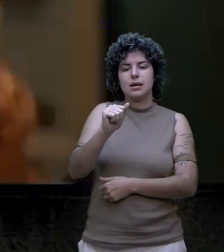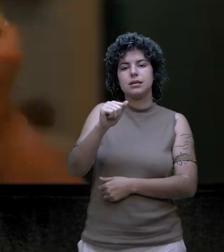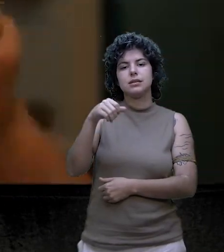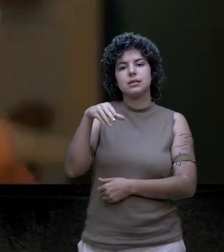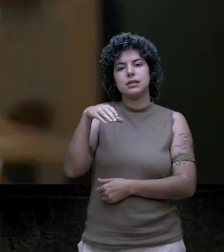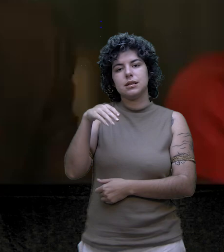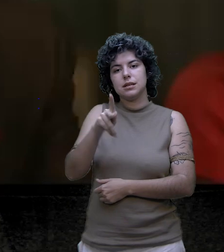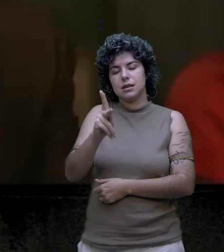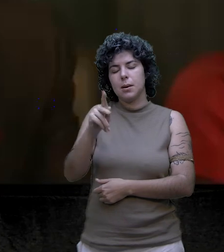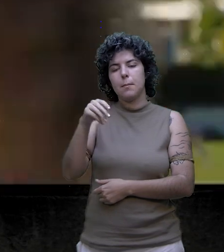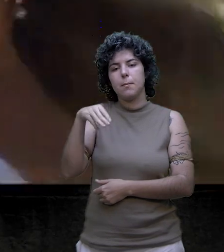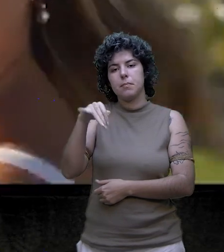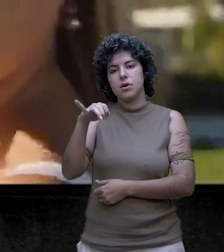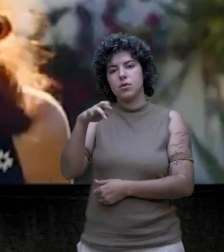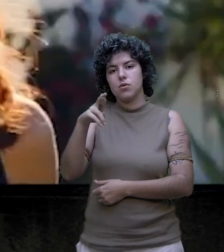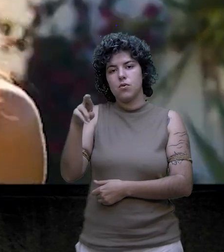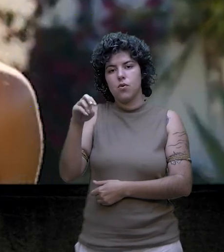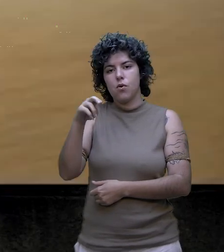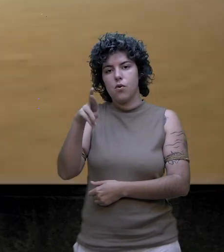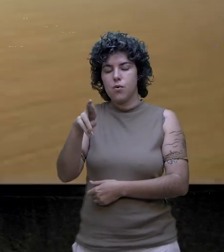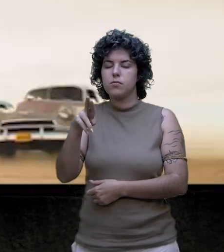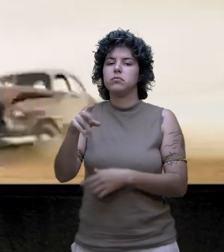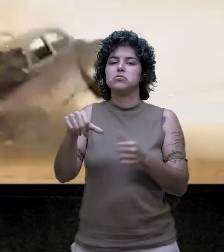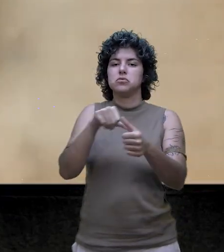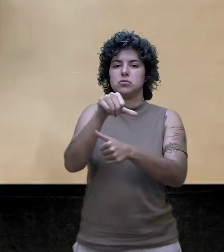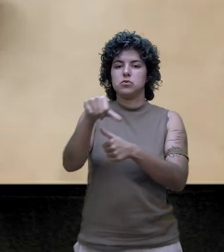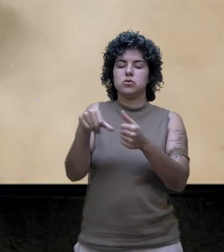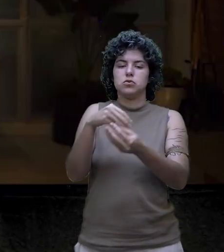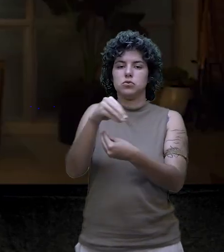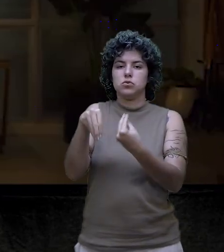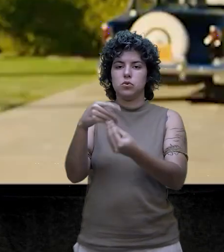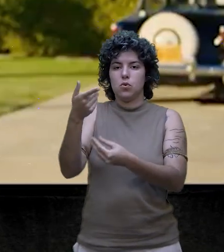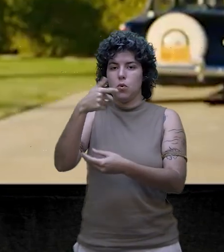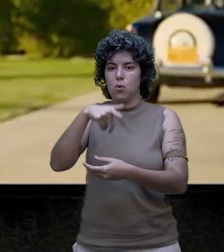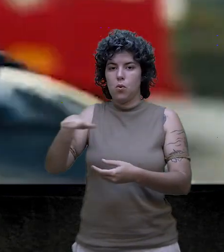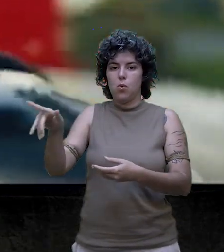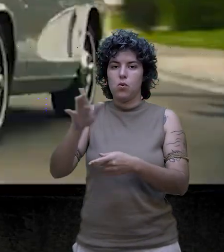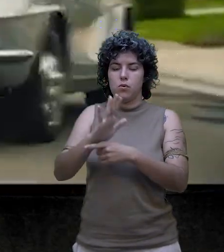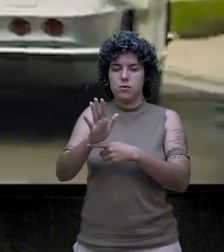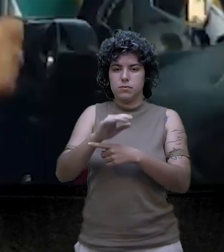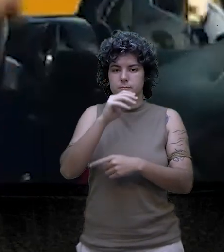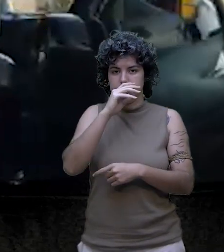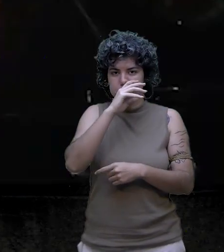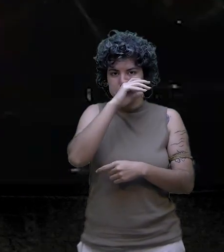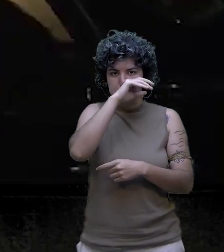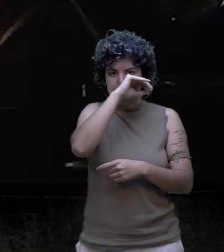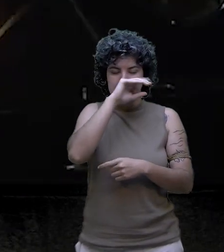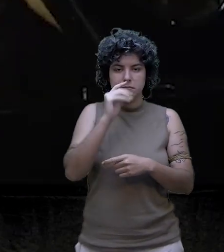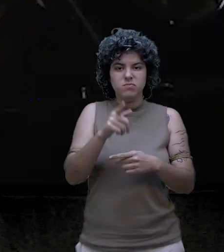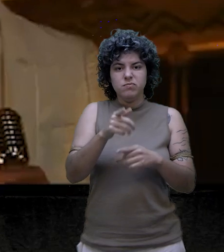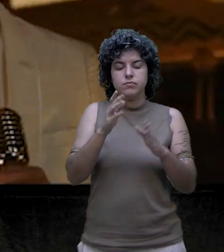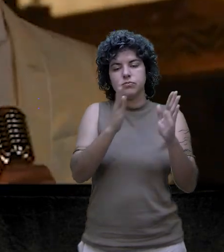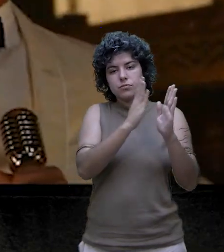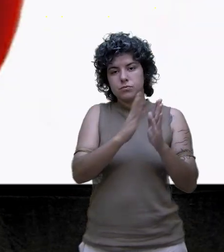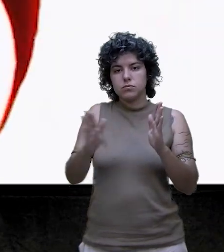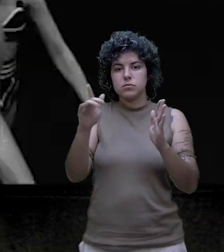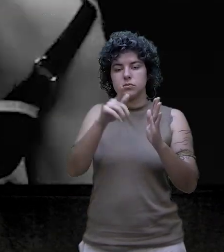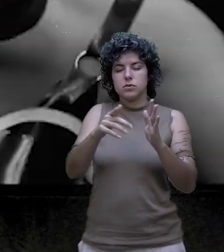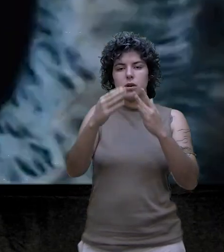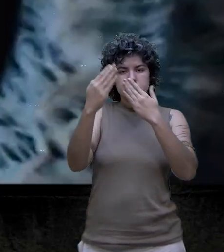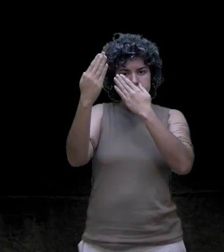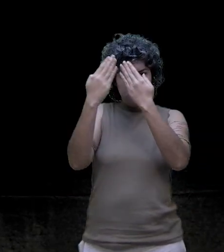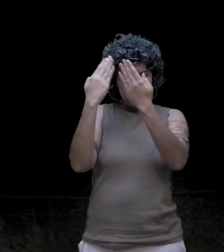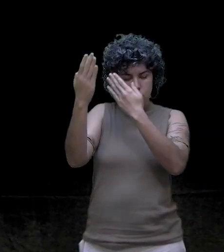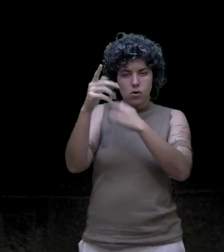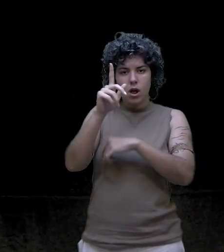Wives. Despertar para a realidade. O thriller como grito de guerra. O gênero psicológico aqui não é acidente. A jornada